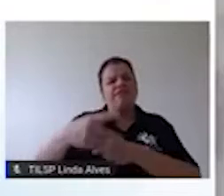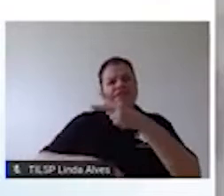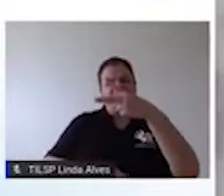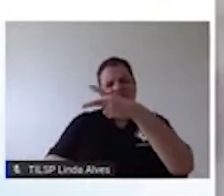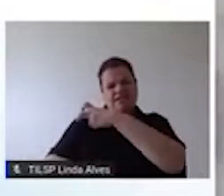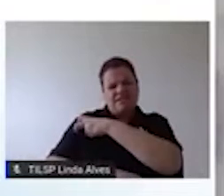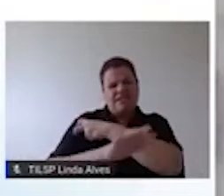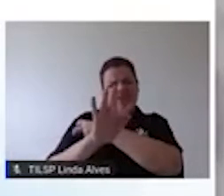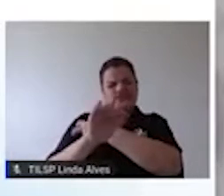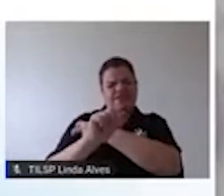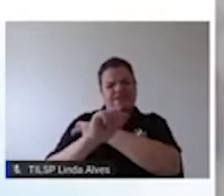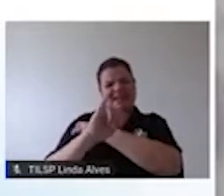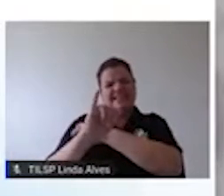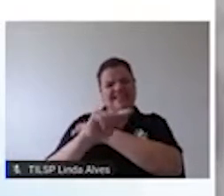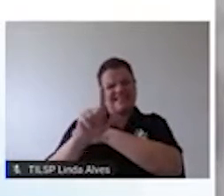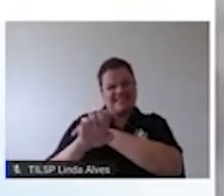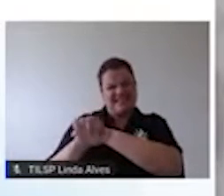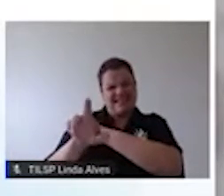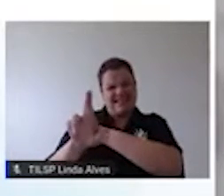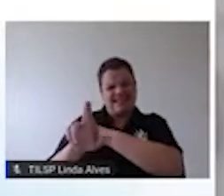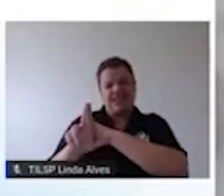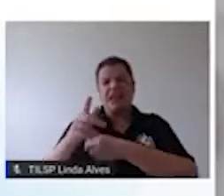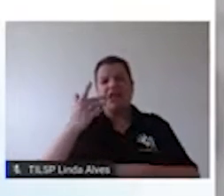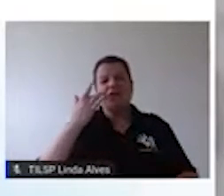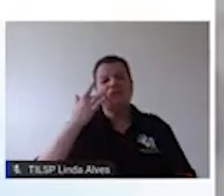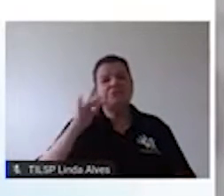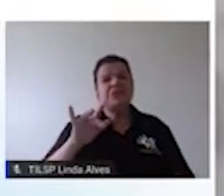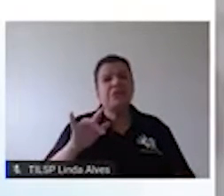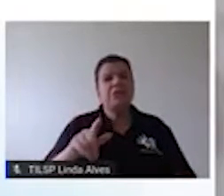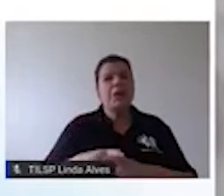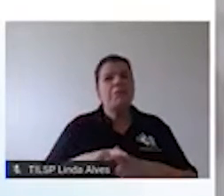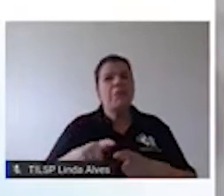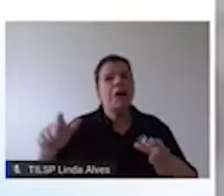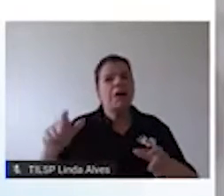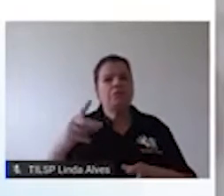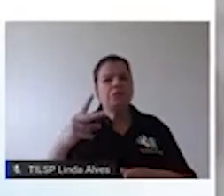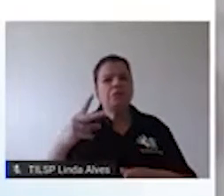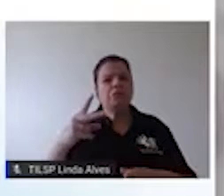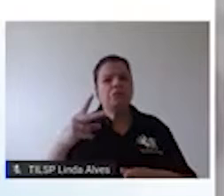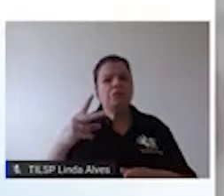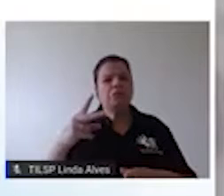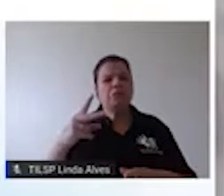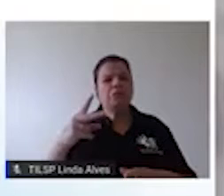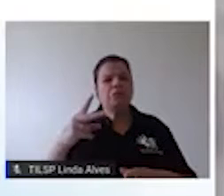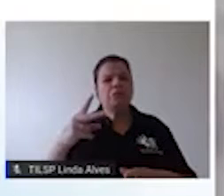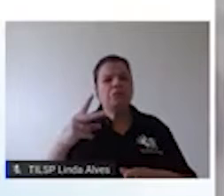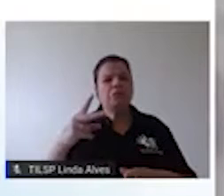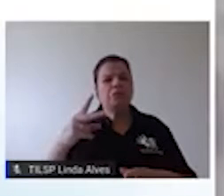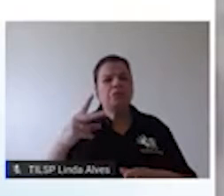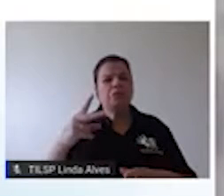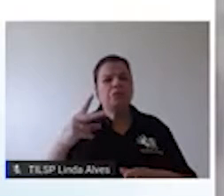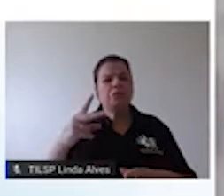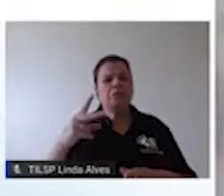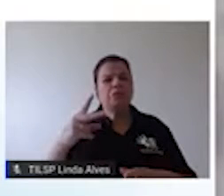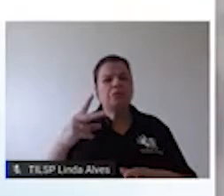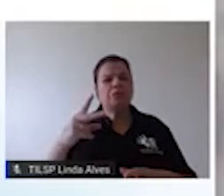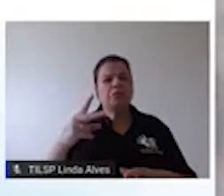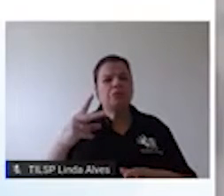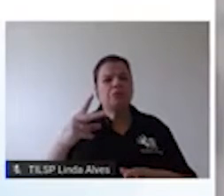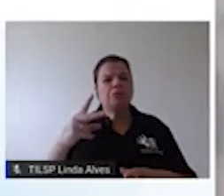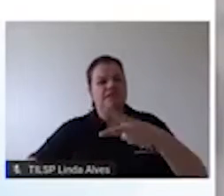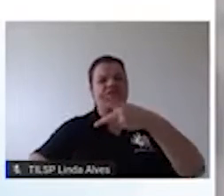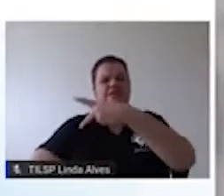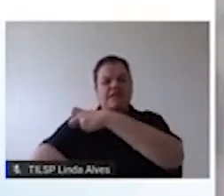é? A Pfizer, eu não sei se é a maior, mas é uma das 2 ou 3 maiores empresas farmacêuticas do mundo, que também fabrica